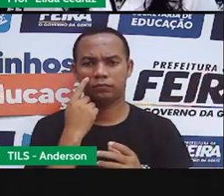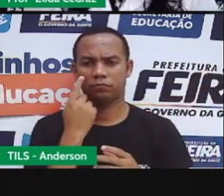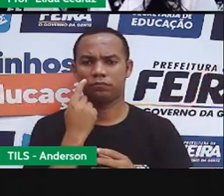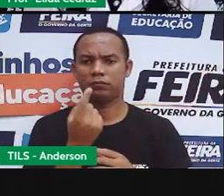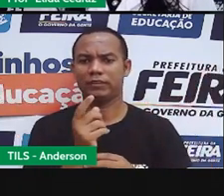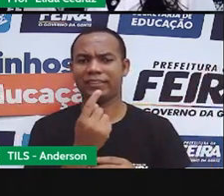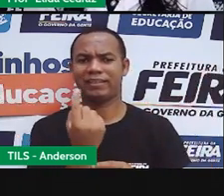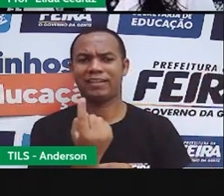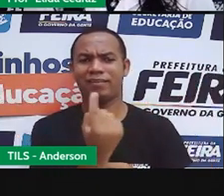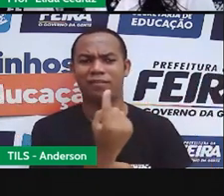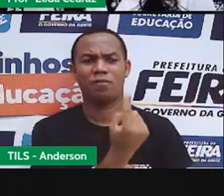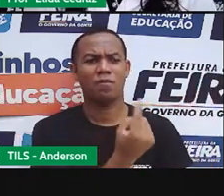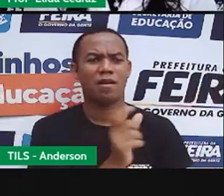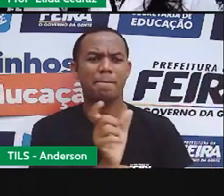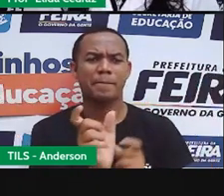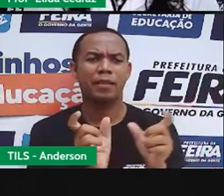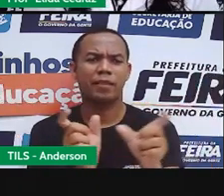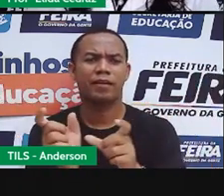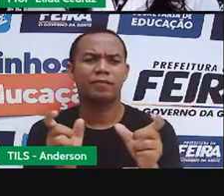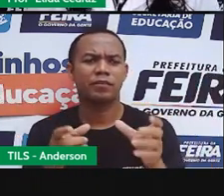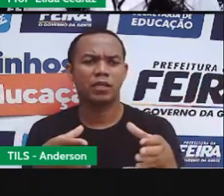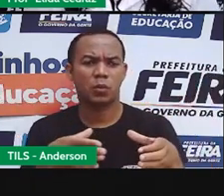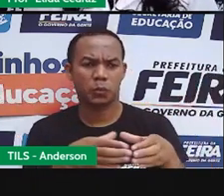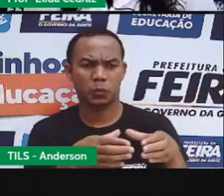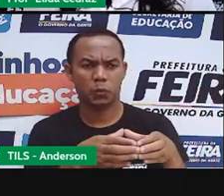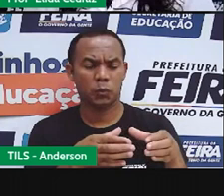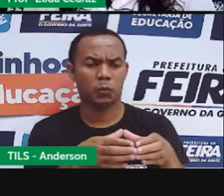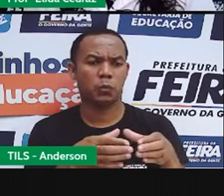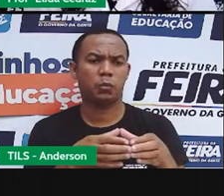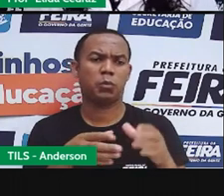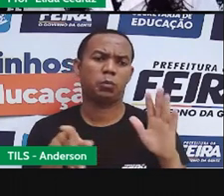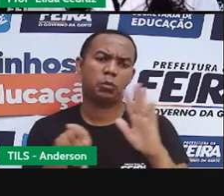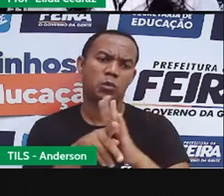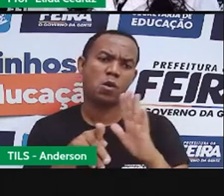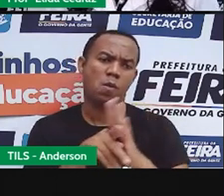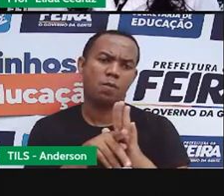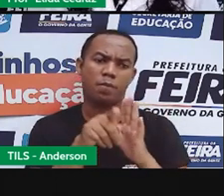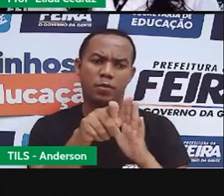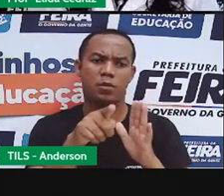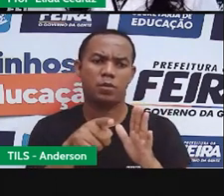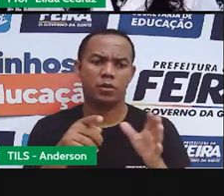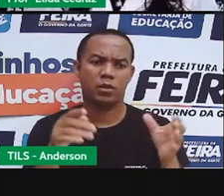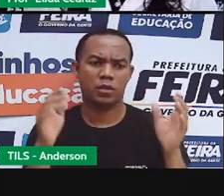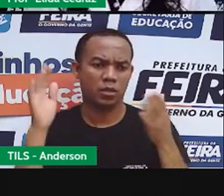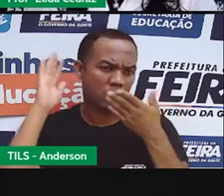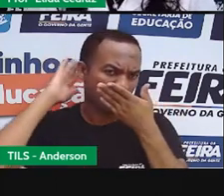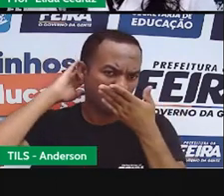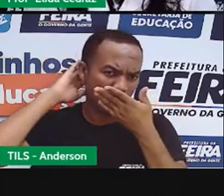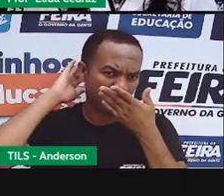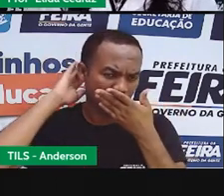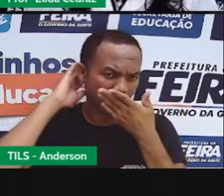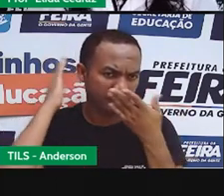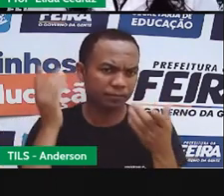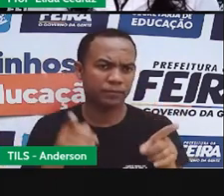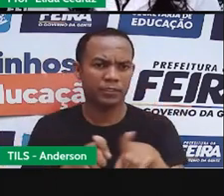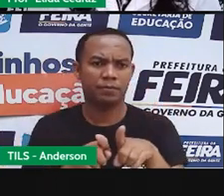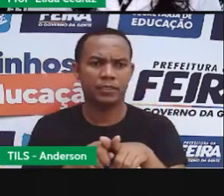beiju, caboclo, caipira, canoa, capenga,